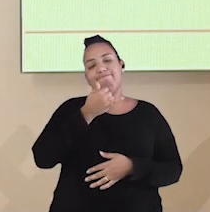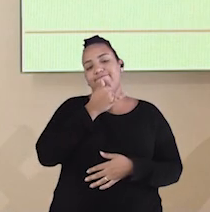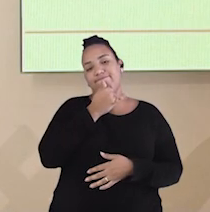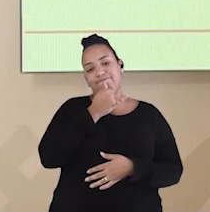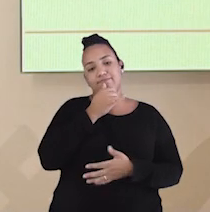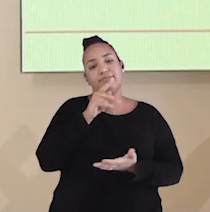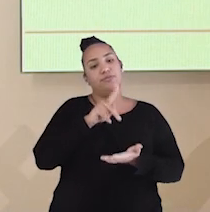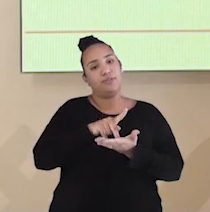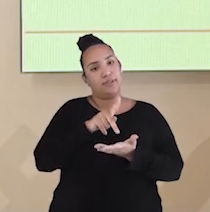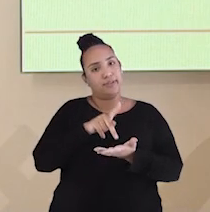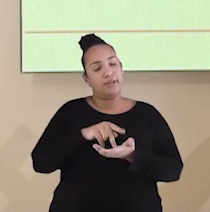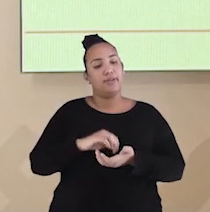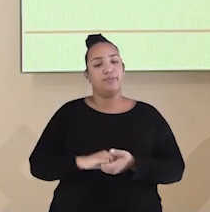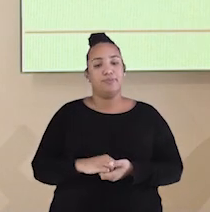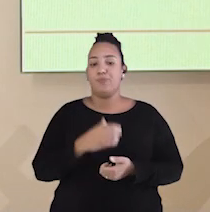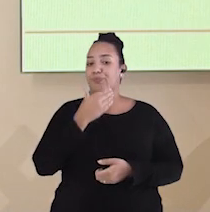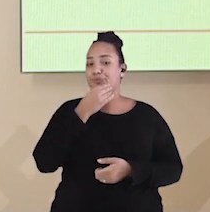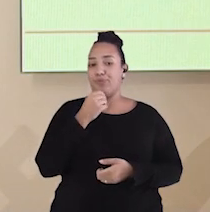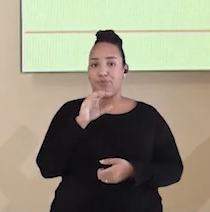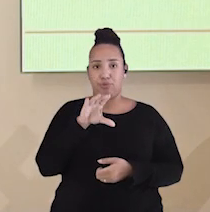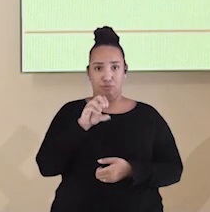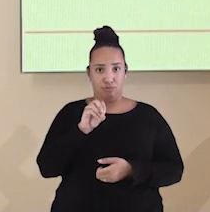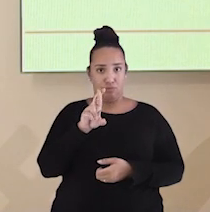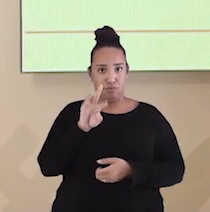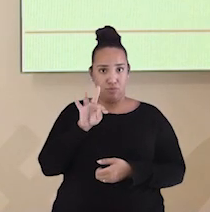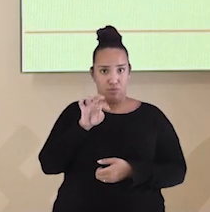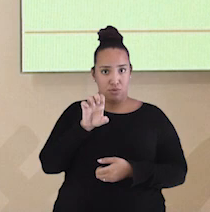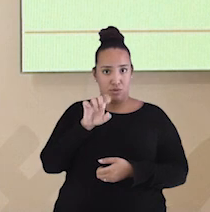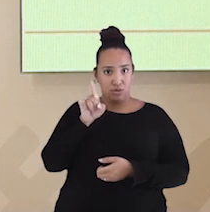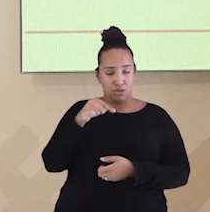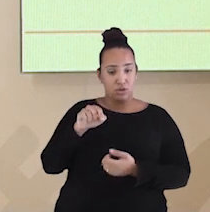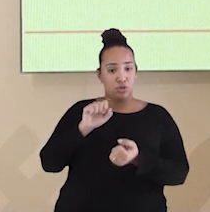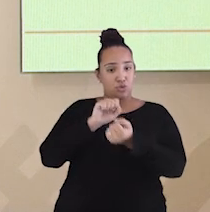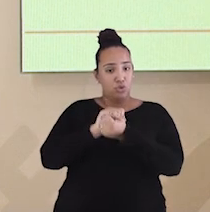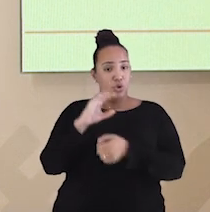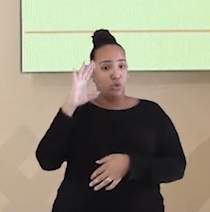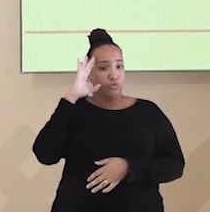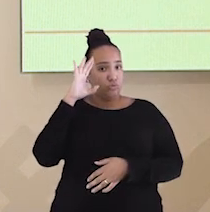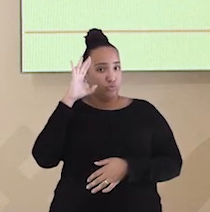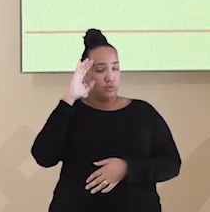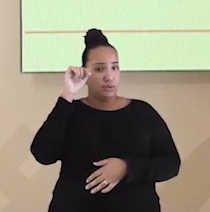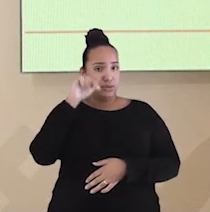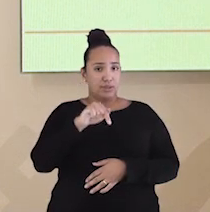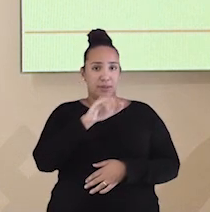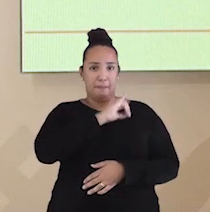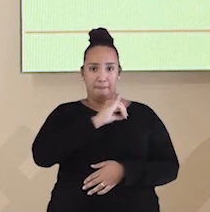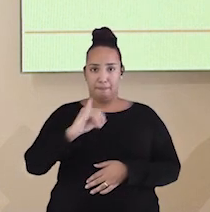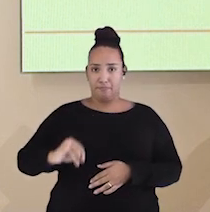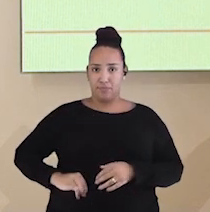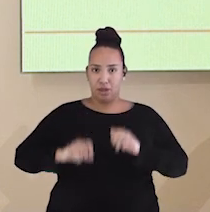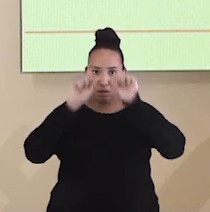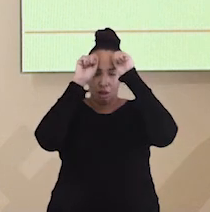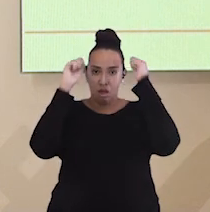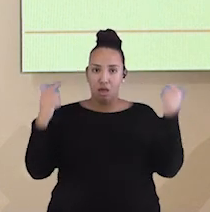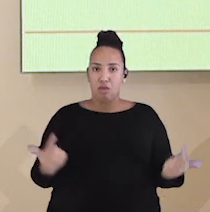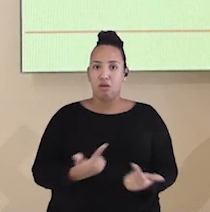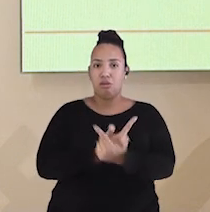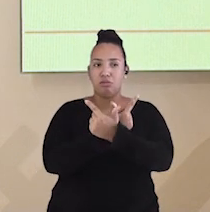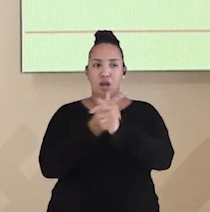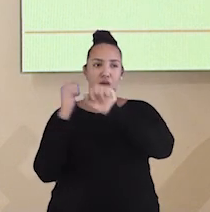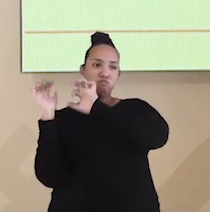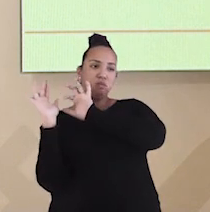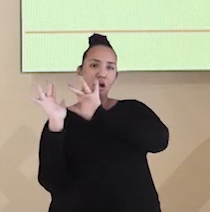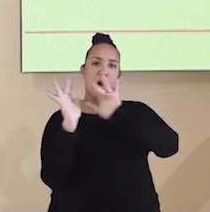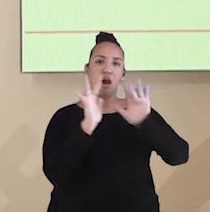Infelizmente verdadeiro. Cortés, junto de seu exército, atacaram a capital do Império Azteca, matando seu